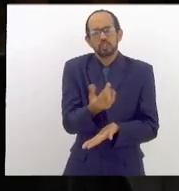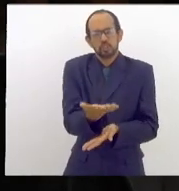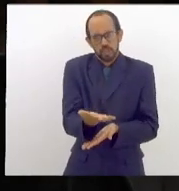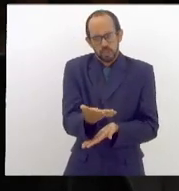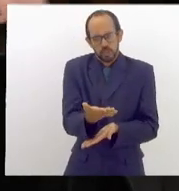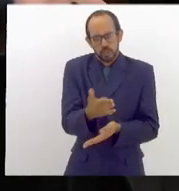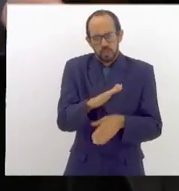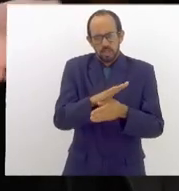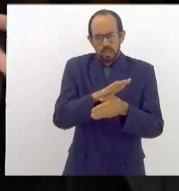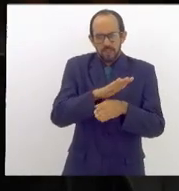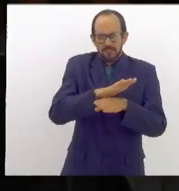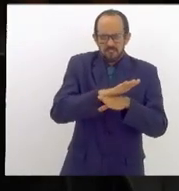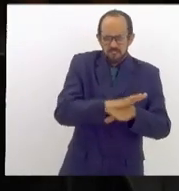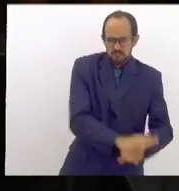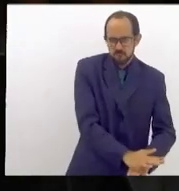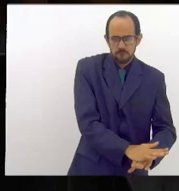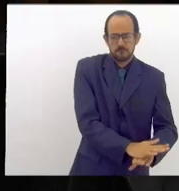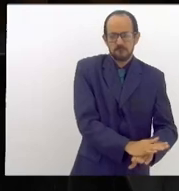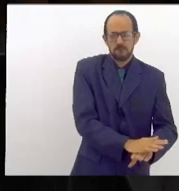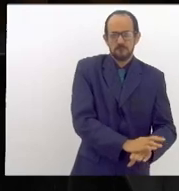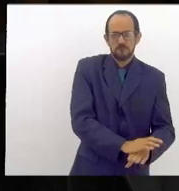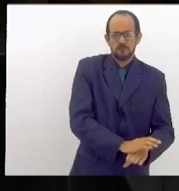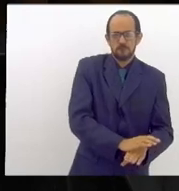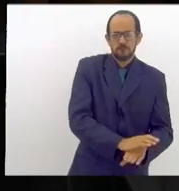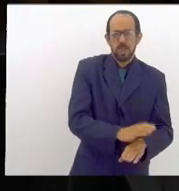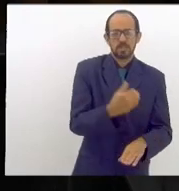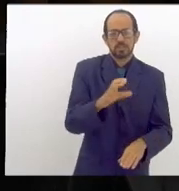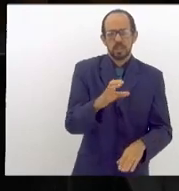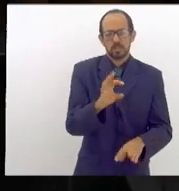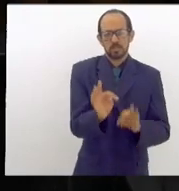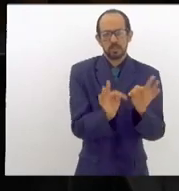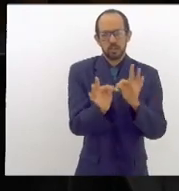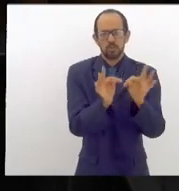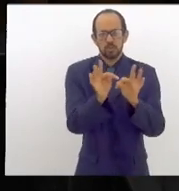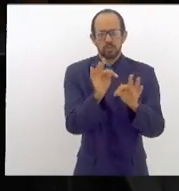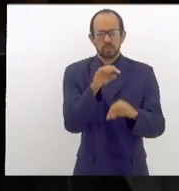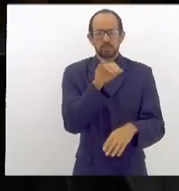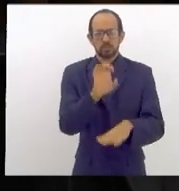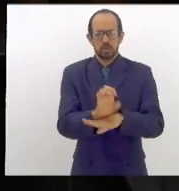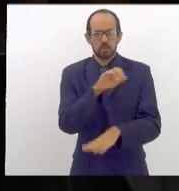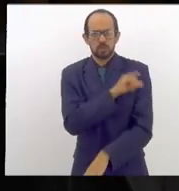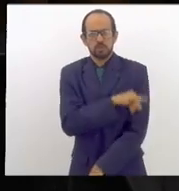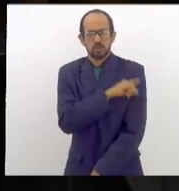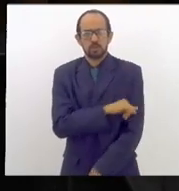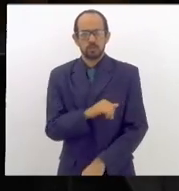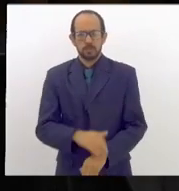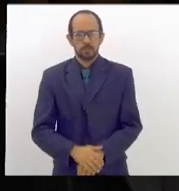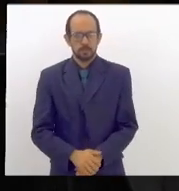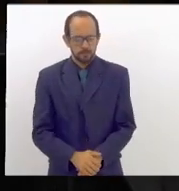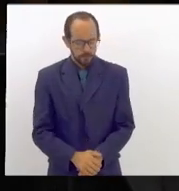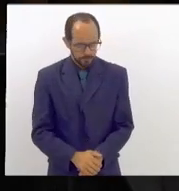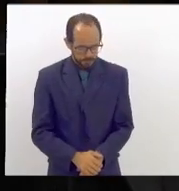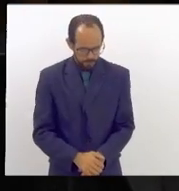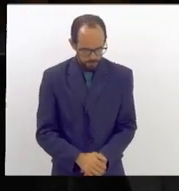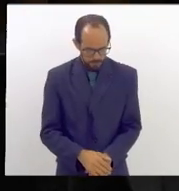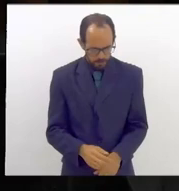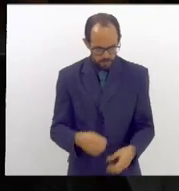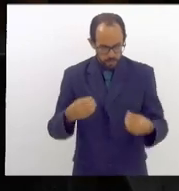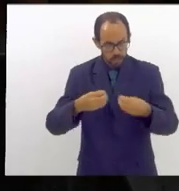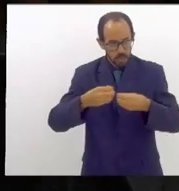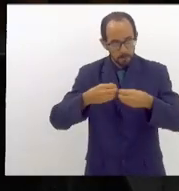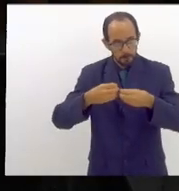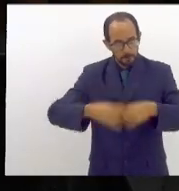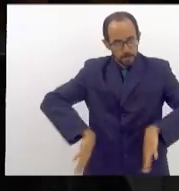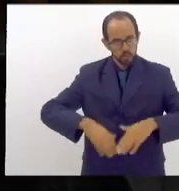esmagar o investimento em ciência e tecnologia no estado do Rio de Janeiro aí a gente perde emprego na